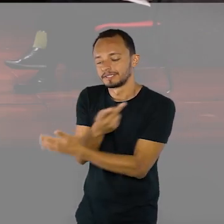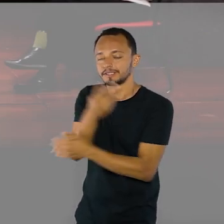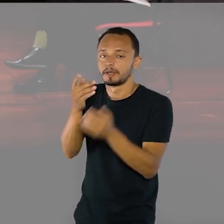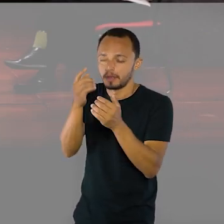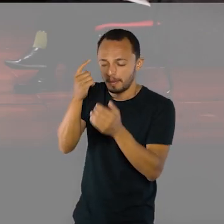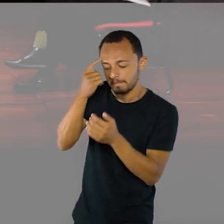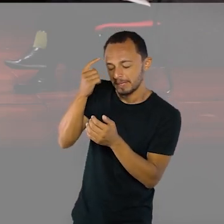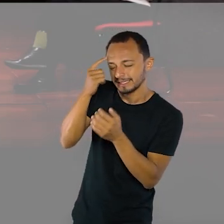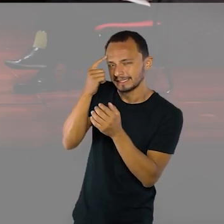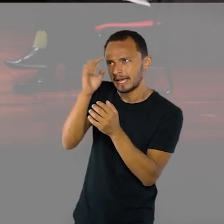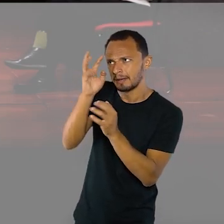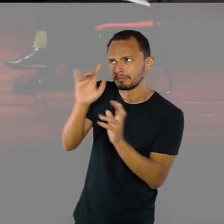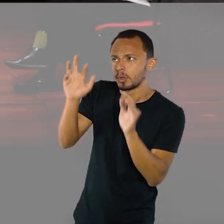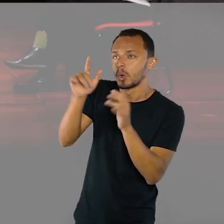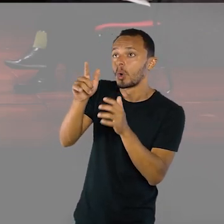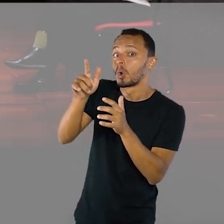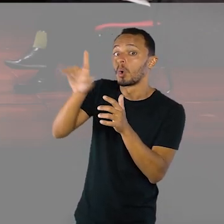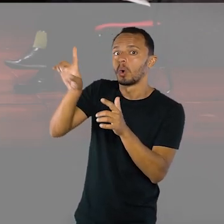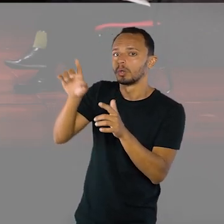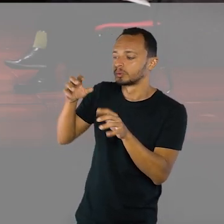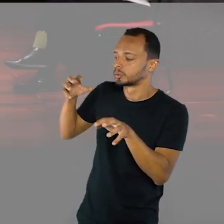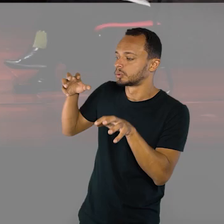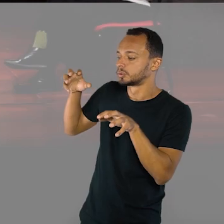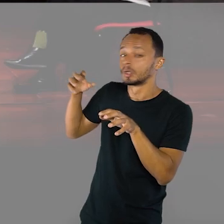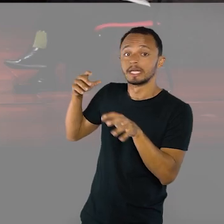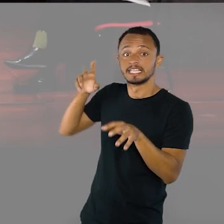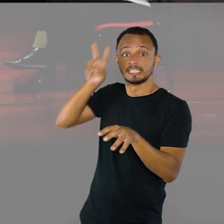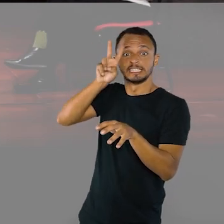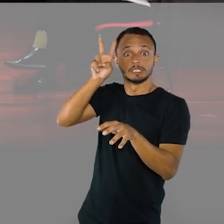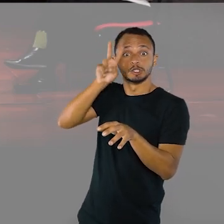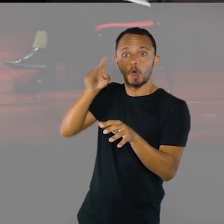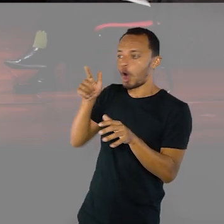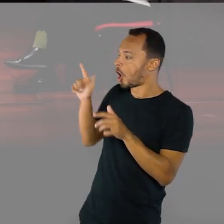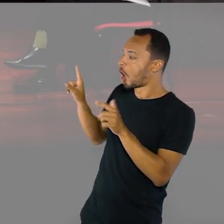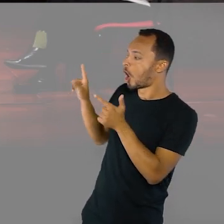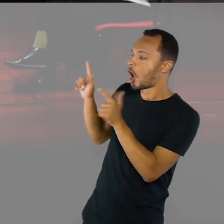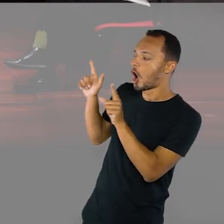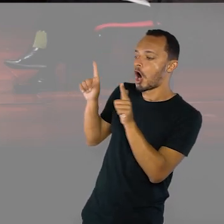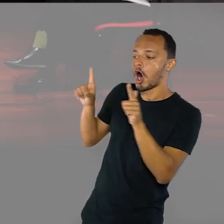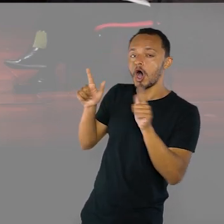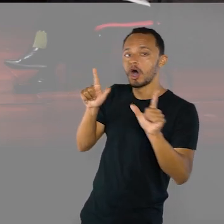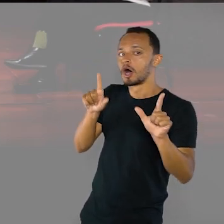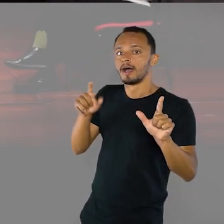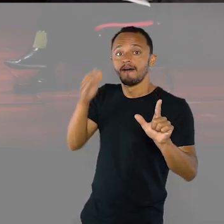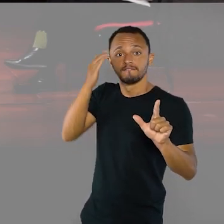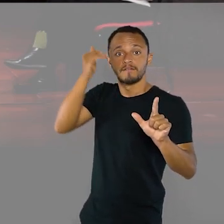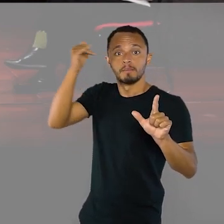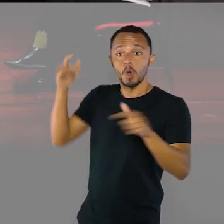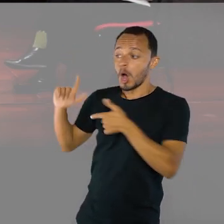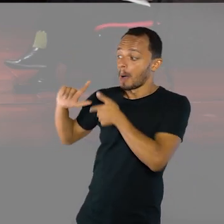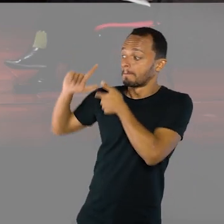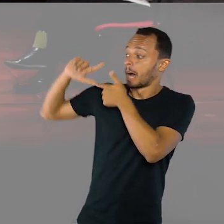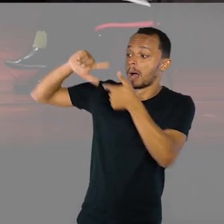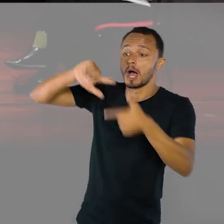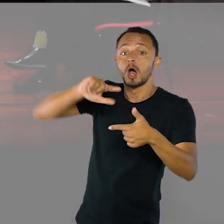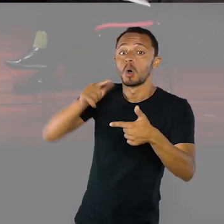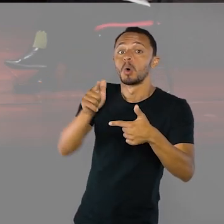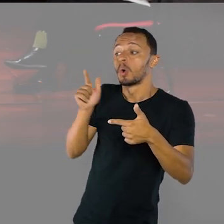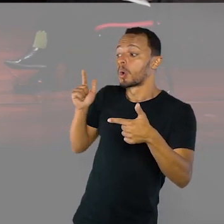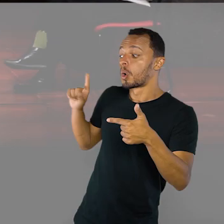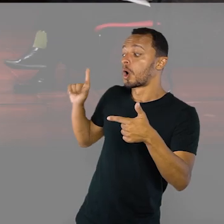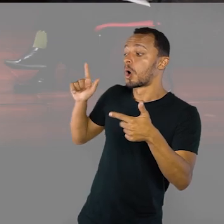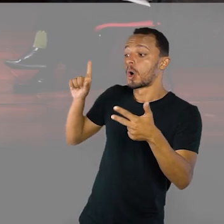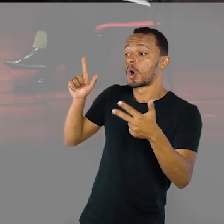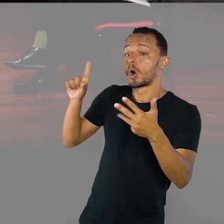permitido pensar e elevar outros heróis, outros protagonistas. Enfim, esse é um dado importante, relevante, que nos